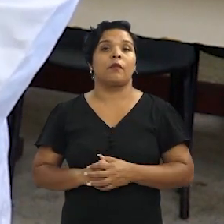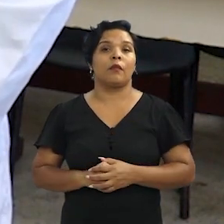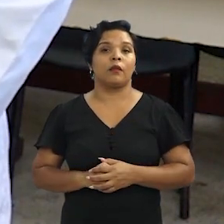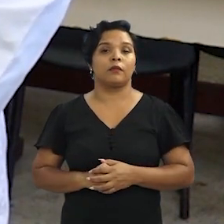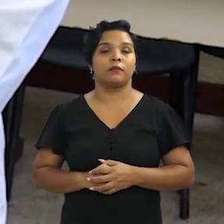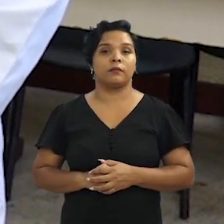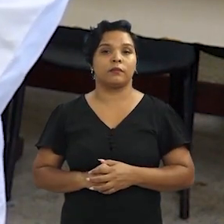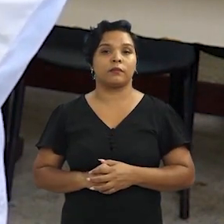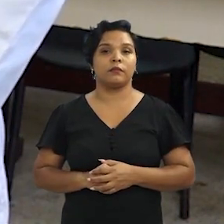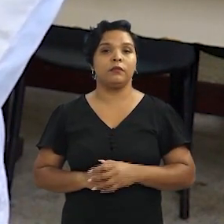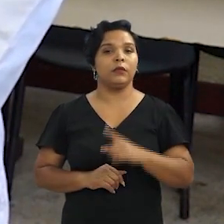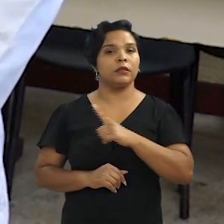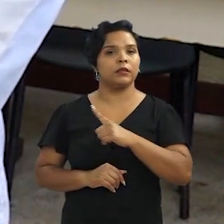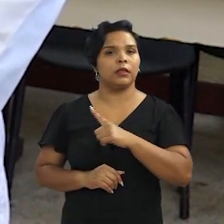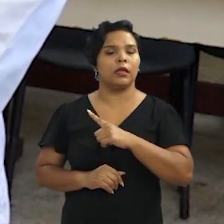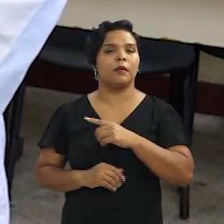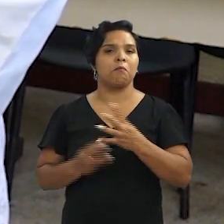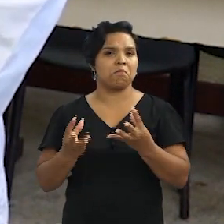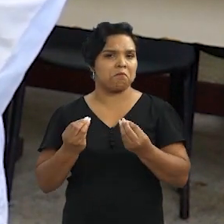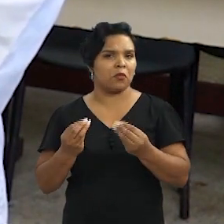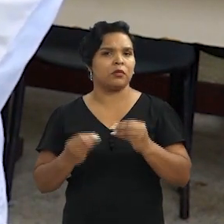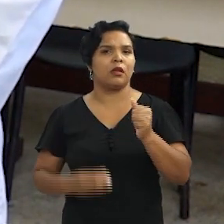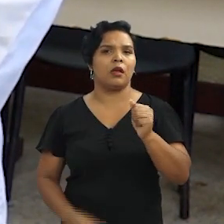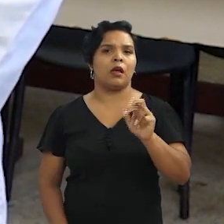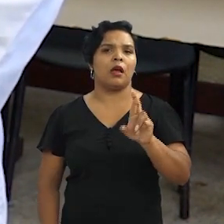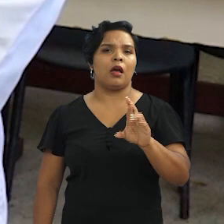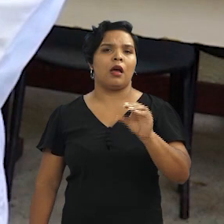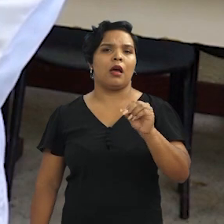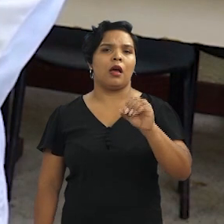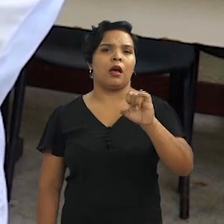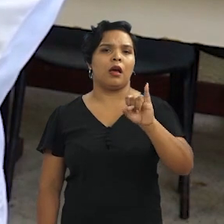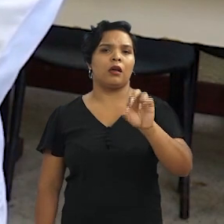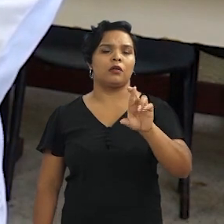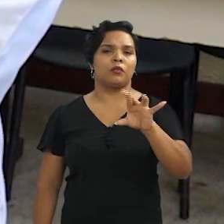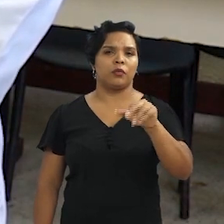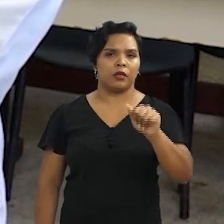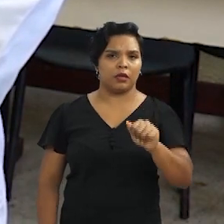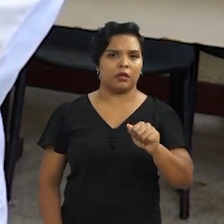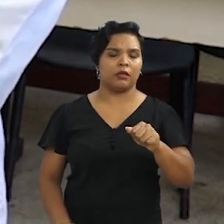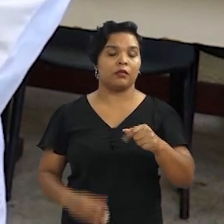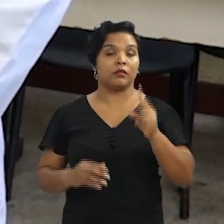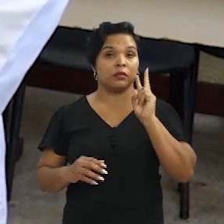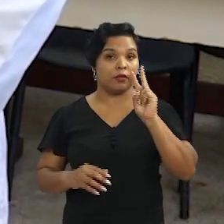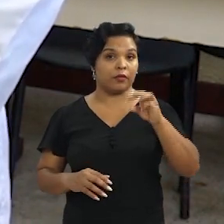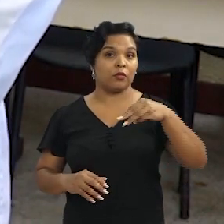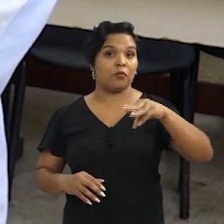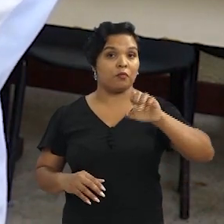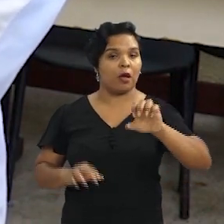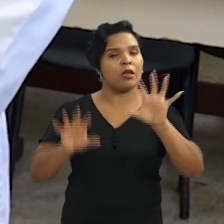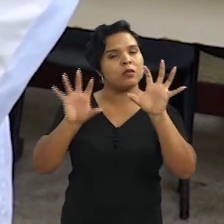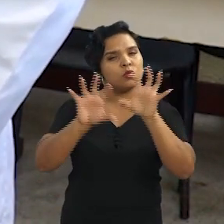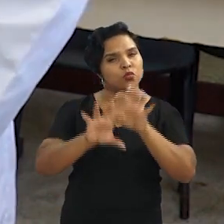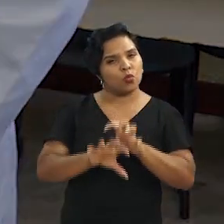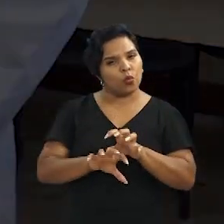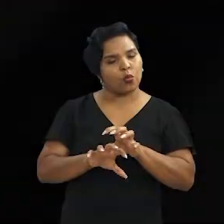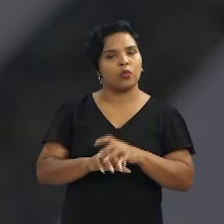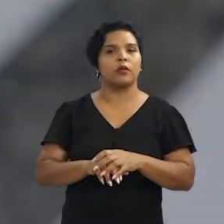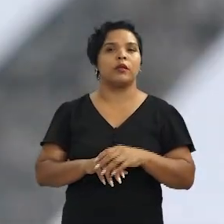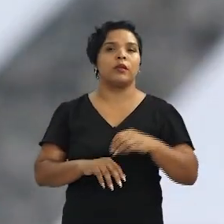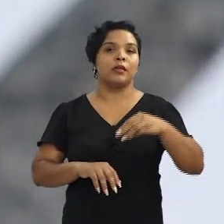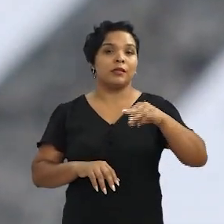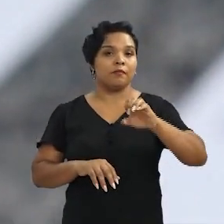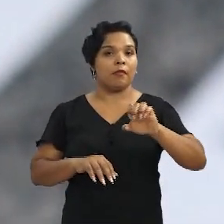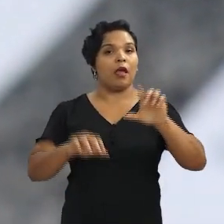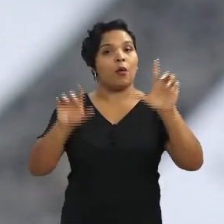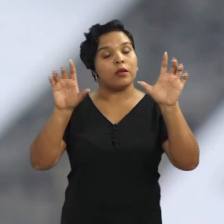região muito grande na Bahia, onde a gente tem bastante aroeira, onde a gente tem esse tipo de mel. E é um mel, como vocês estão vendo aqui, é um mel um pouco mais